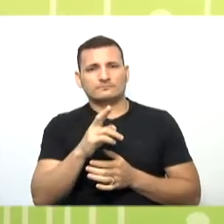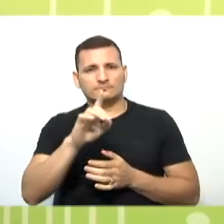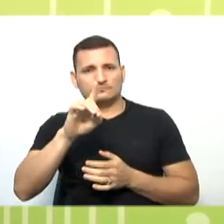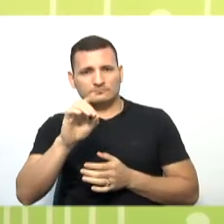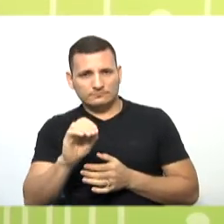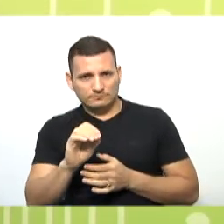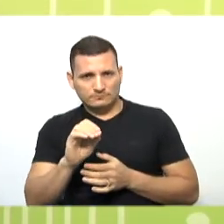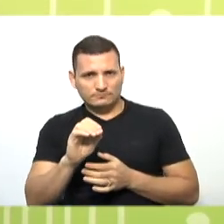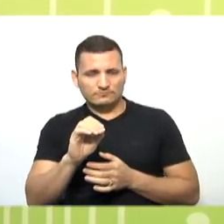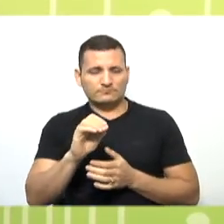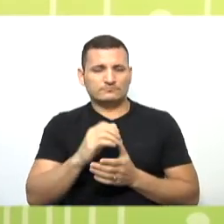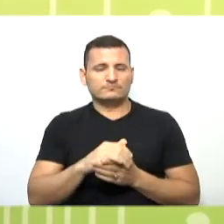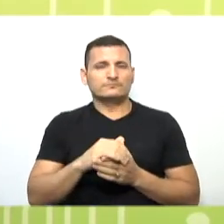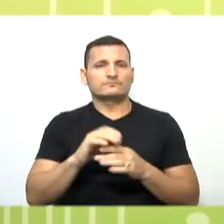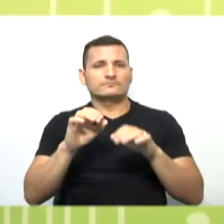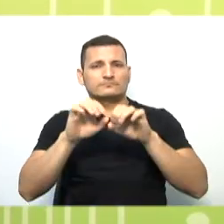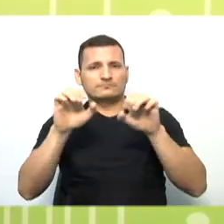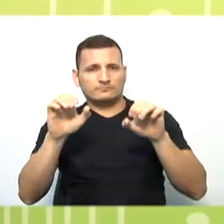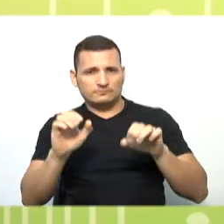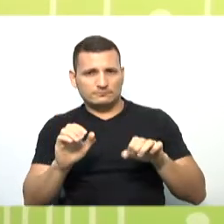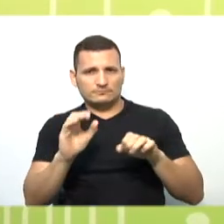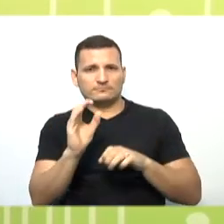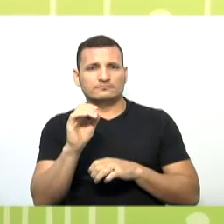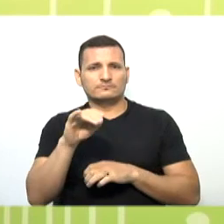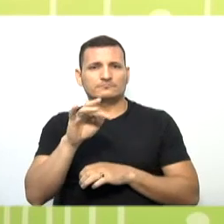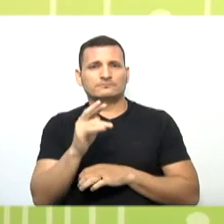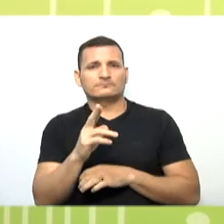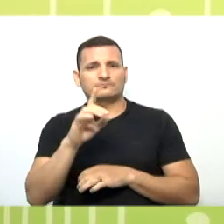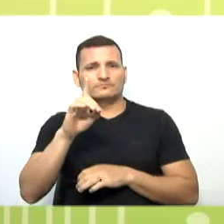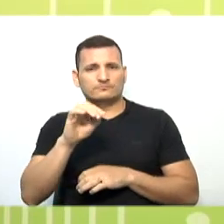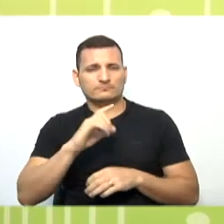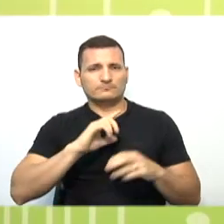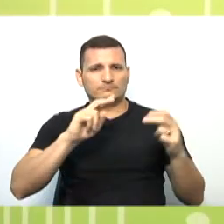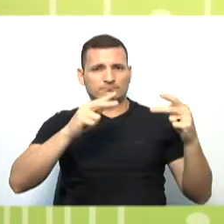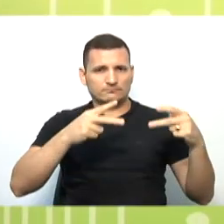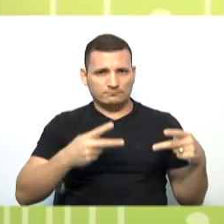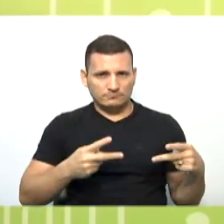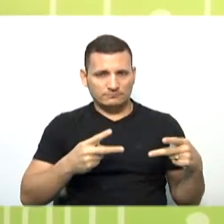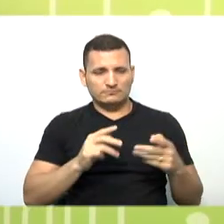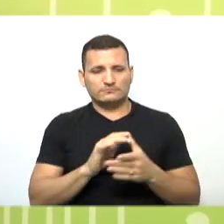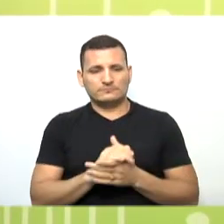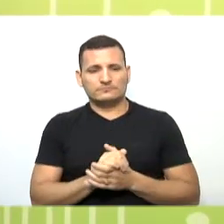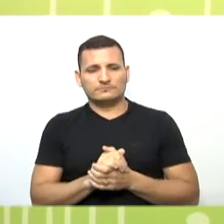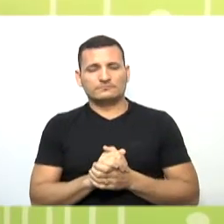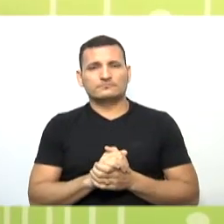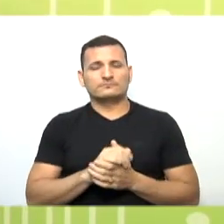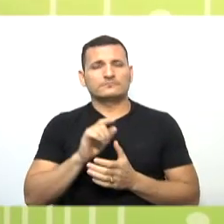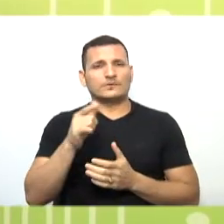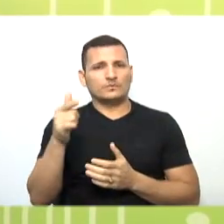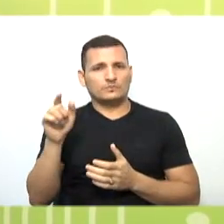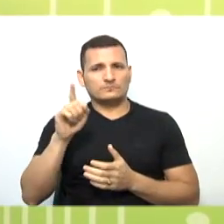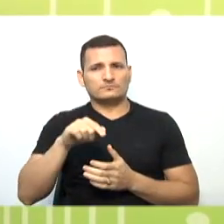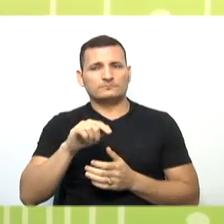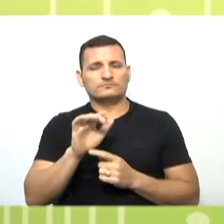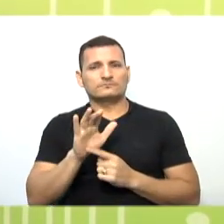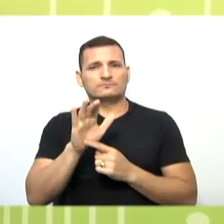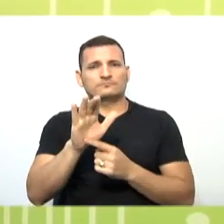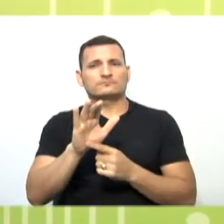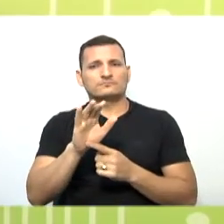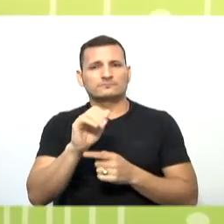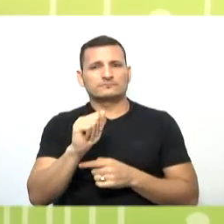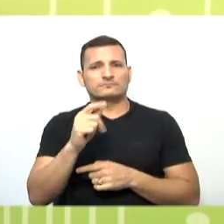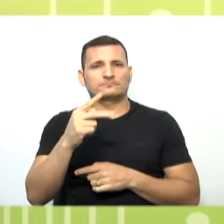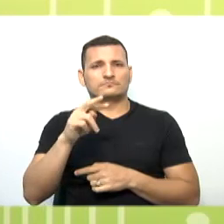de estruturação de conteúdo, que vem usando HTML. A segunda camada é a camada de apresentação,